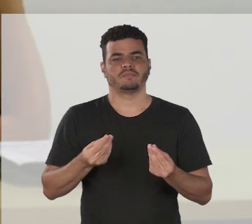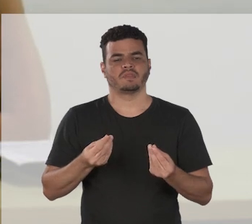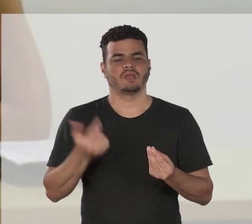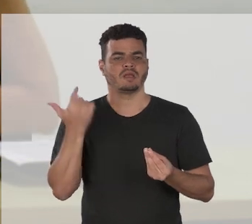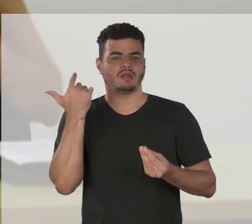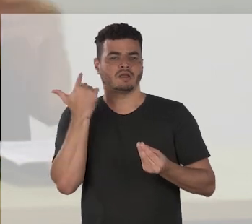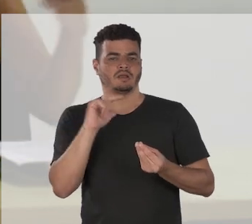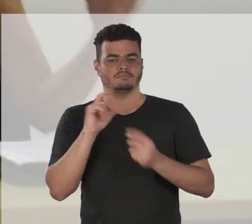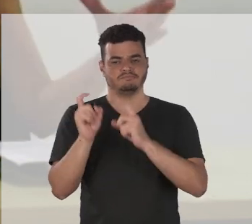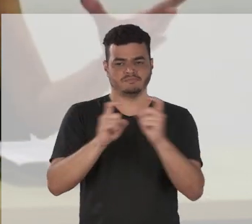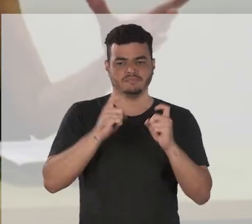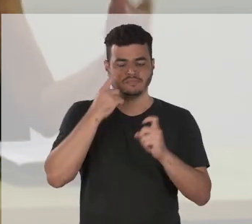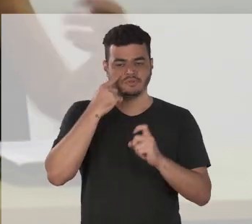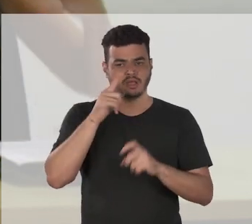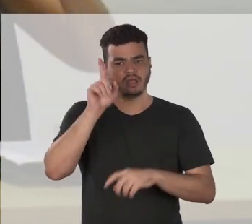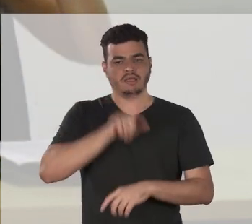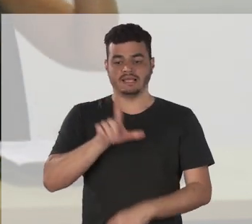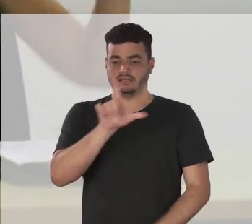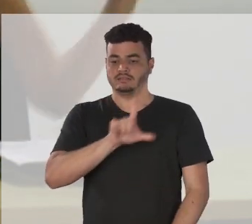em outras mesas.